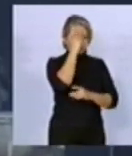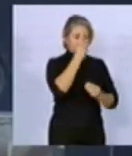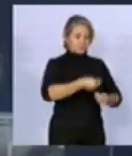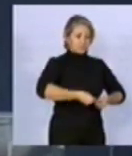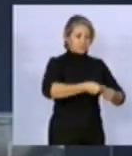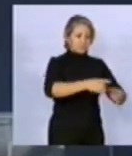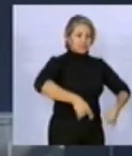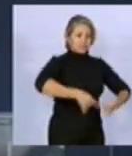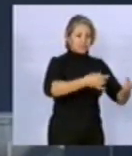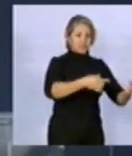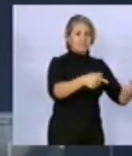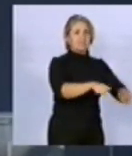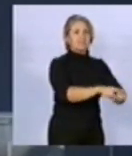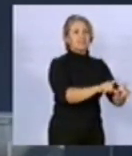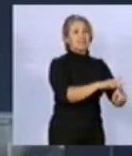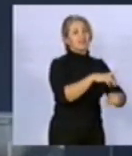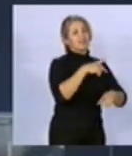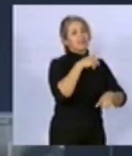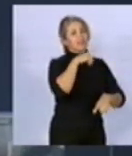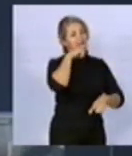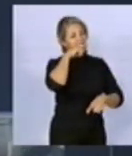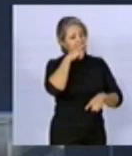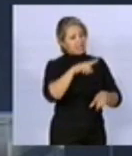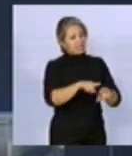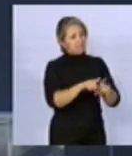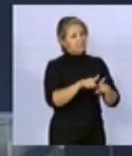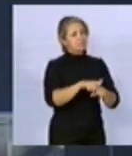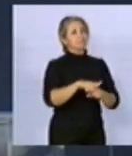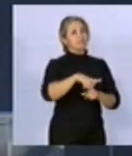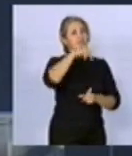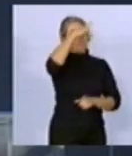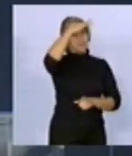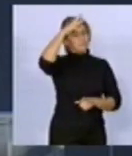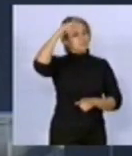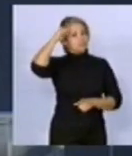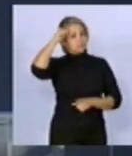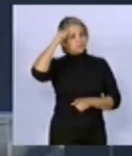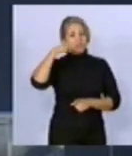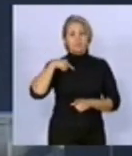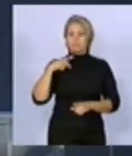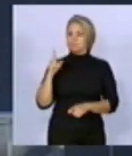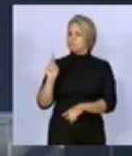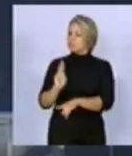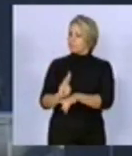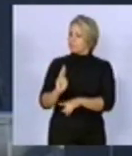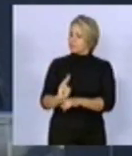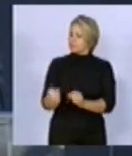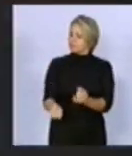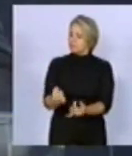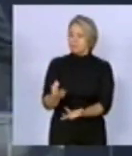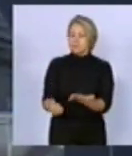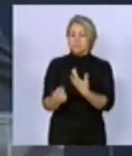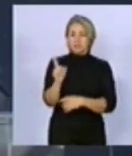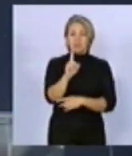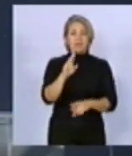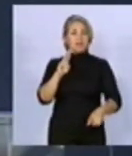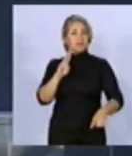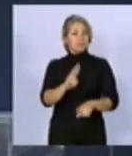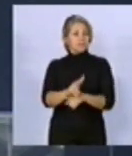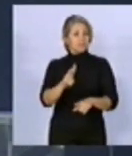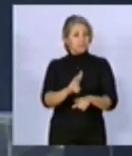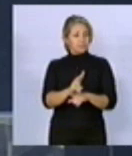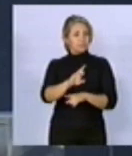é em primeiro lugar quero deixar claro que eu não defendo as queimadas eu defendo sim o etanol